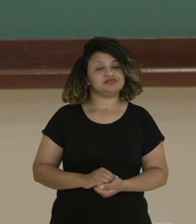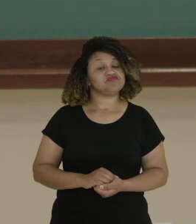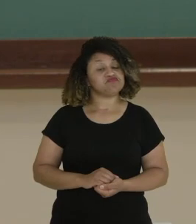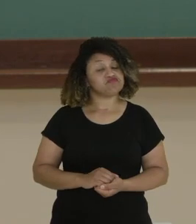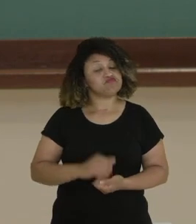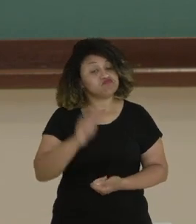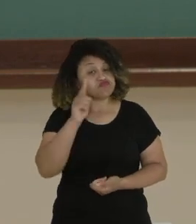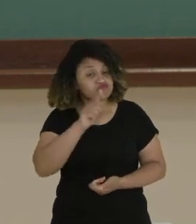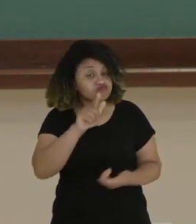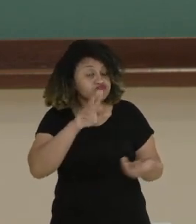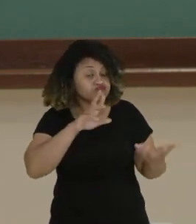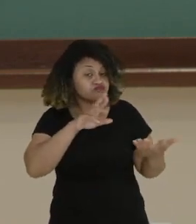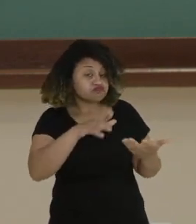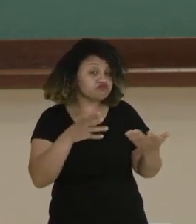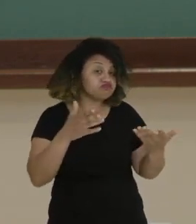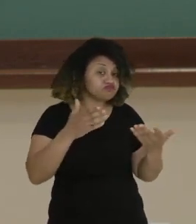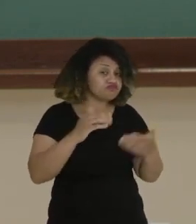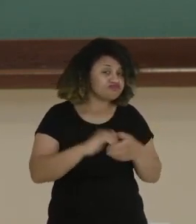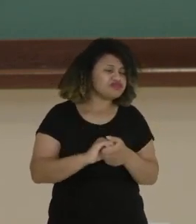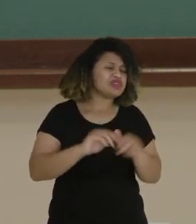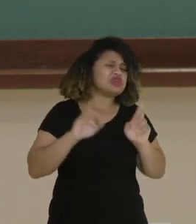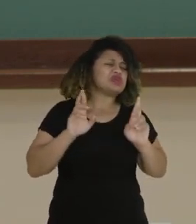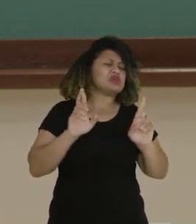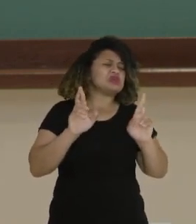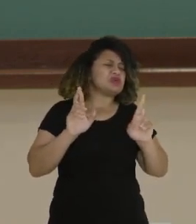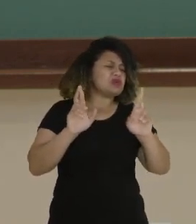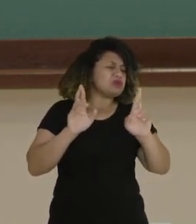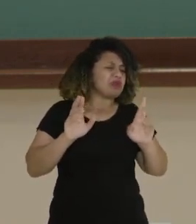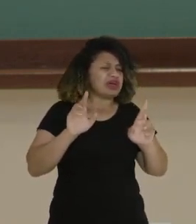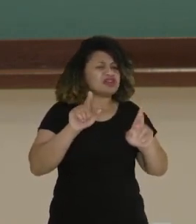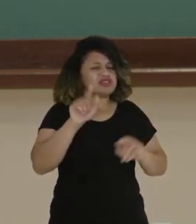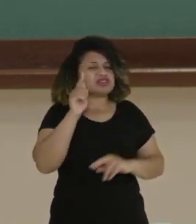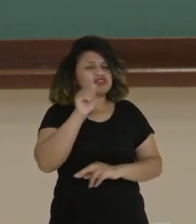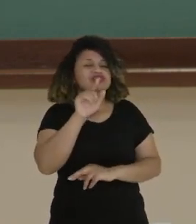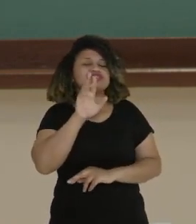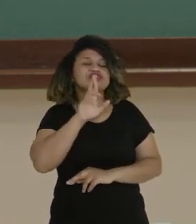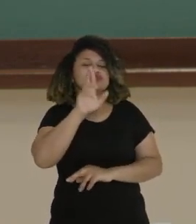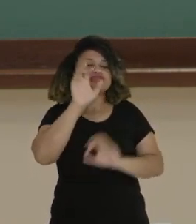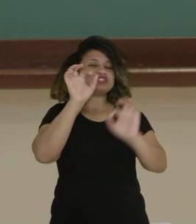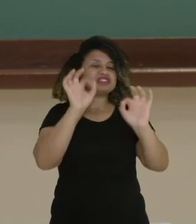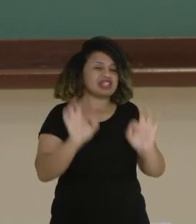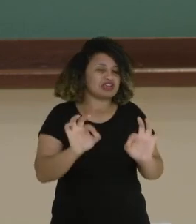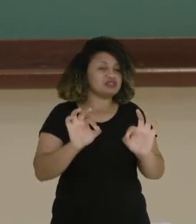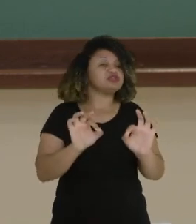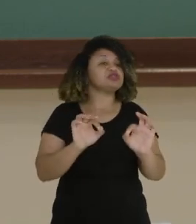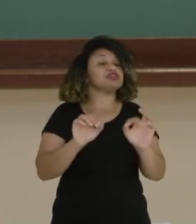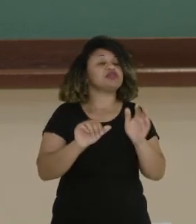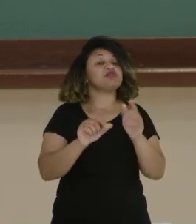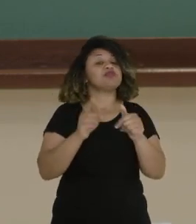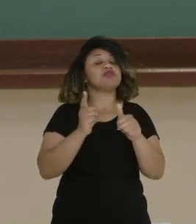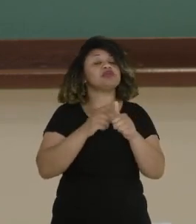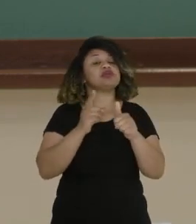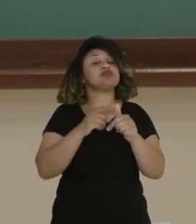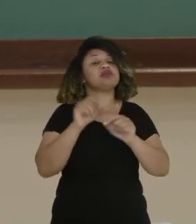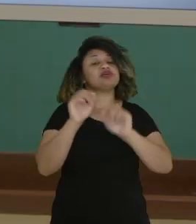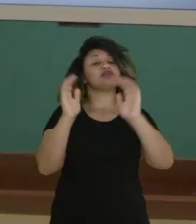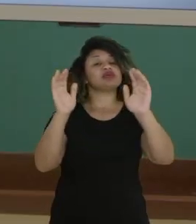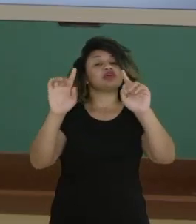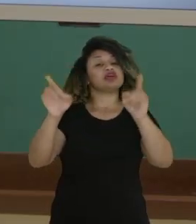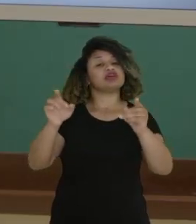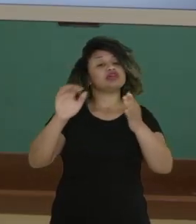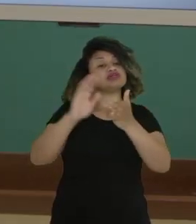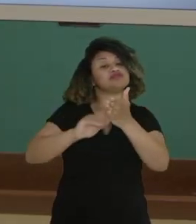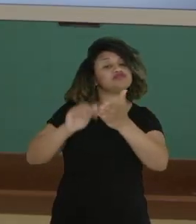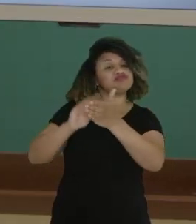Conseguiu? Eu espero e torço para que sim. Então vamos lá. Primeira coisa, eliminar os parênteses.